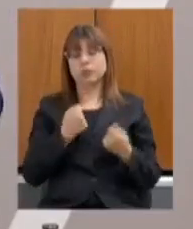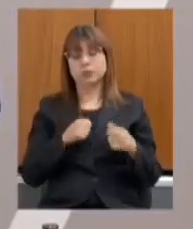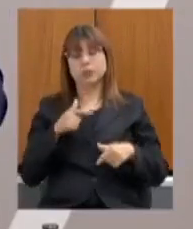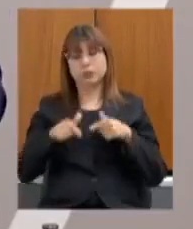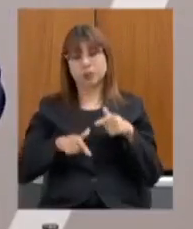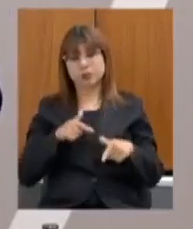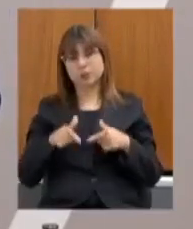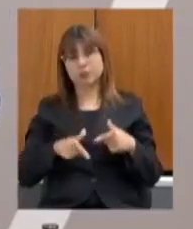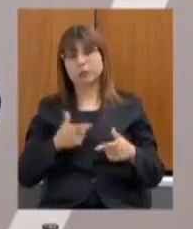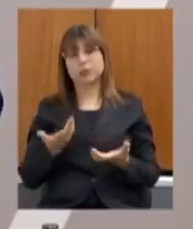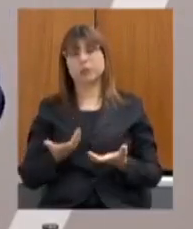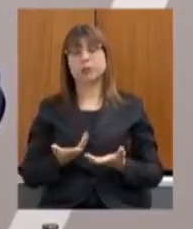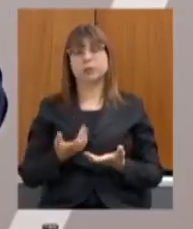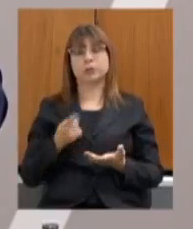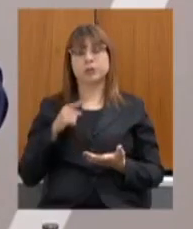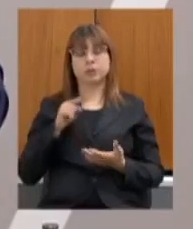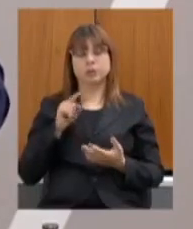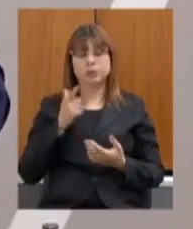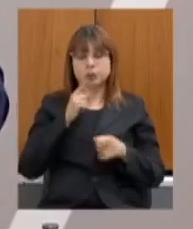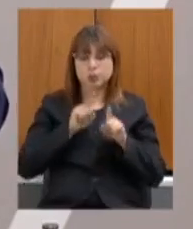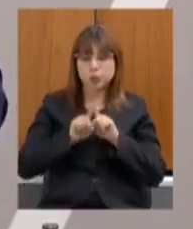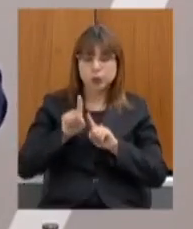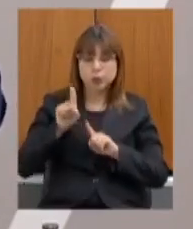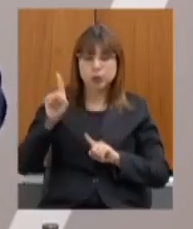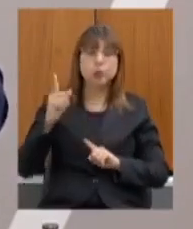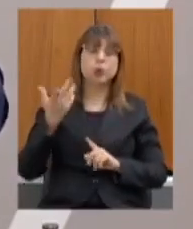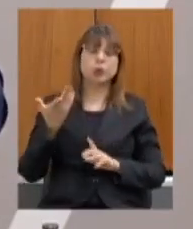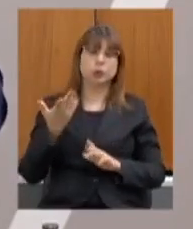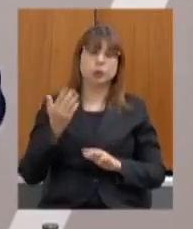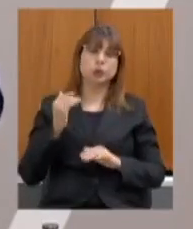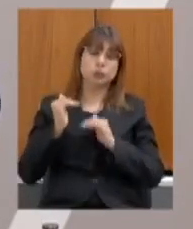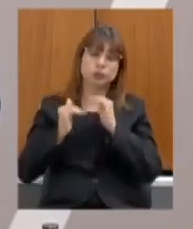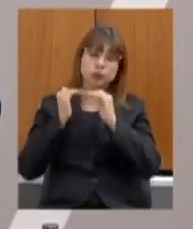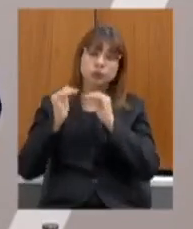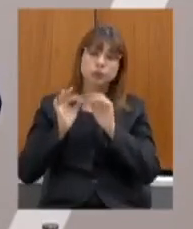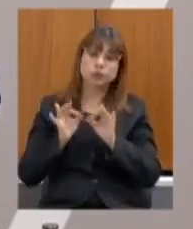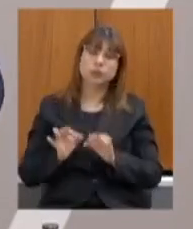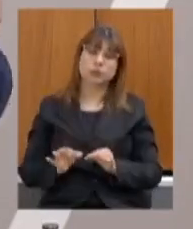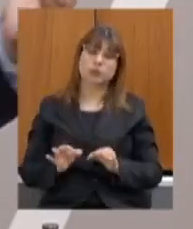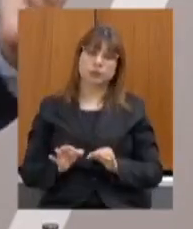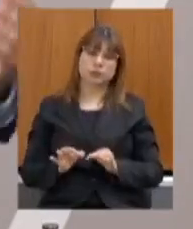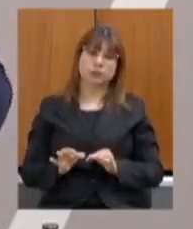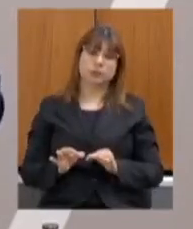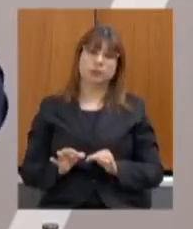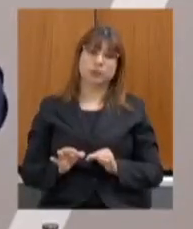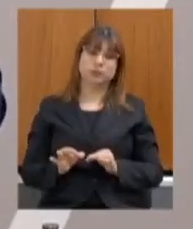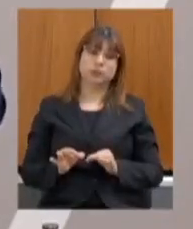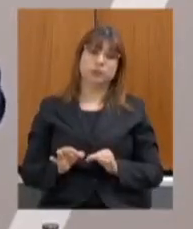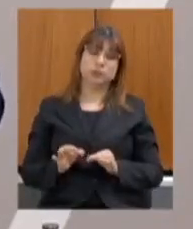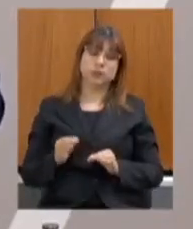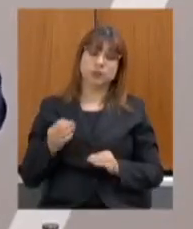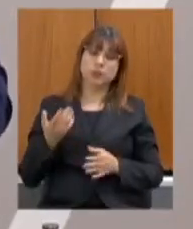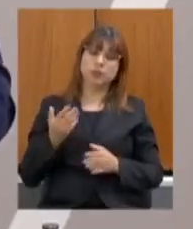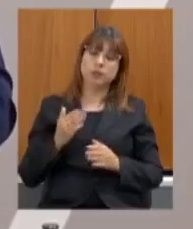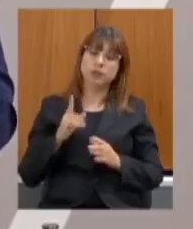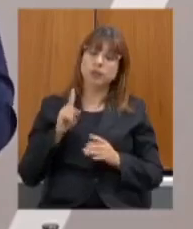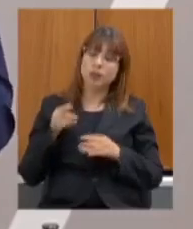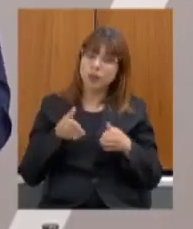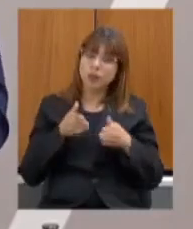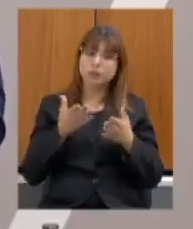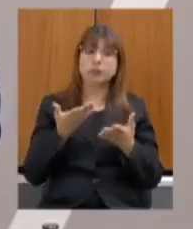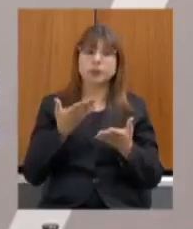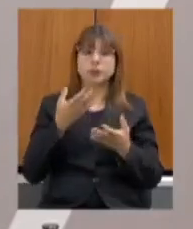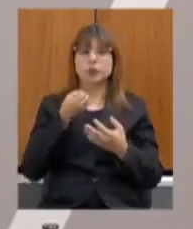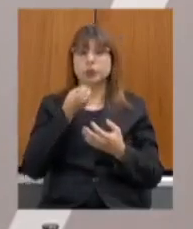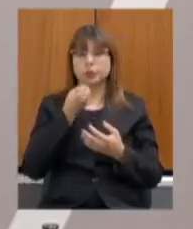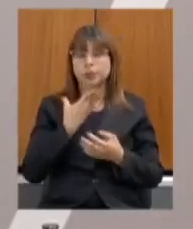muito para que esse avião fique em boa altura e que esse voo possa transcorrer muito bem,